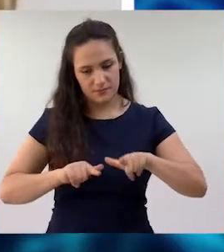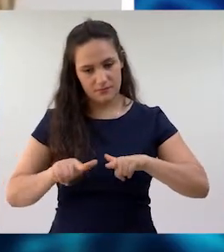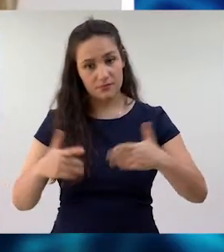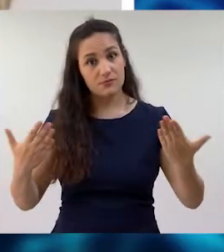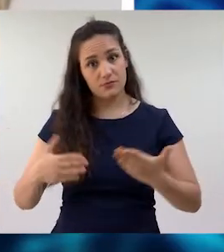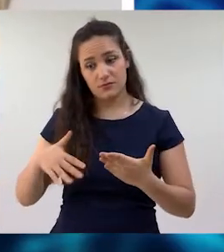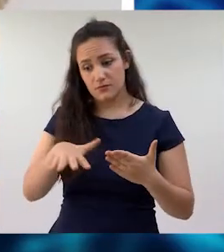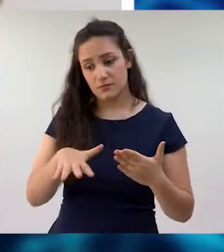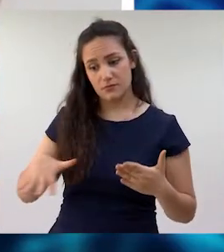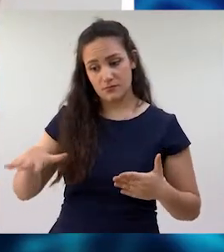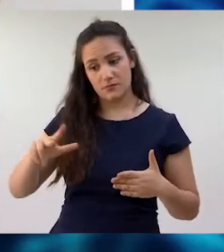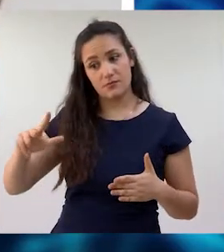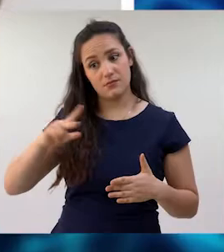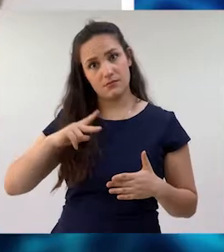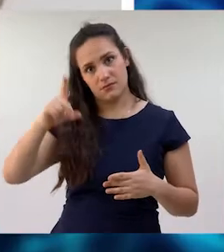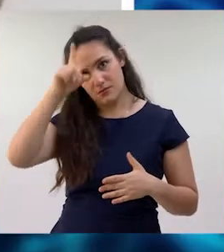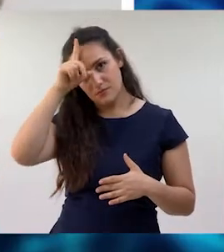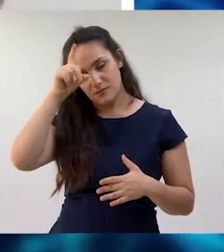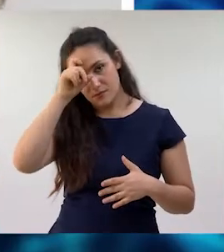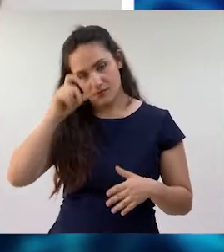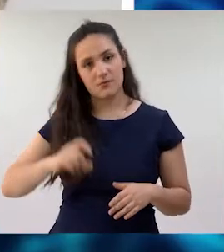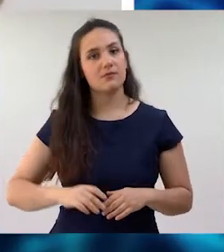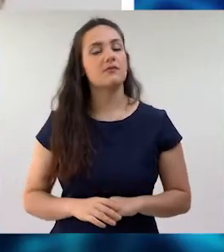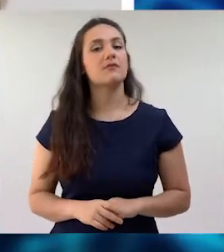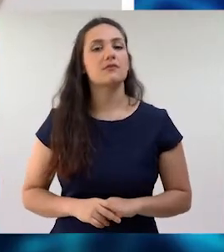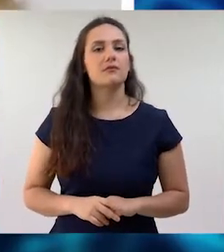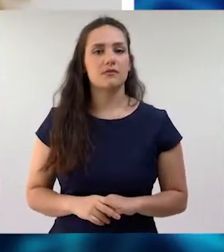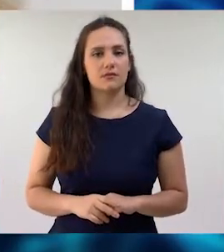minha atuação hoje em dia na rede privada,